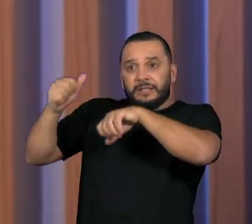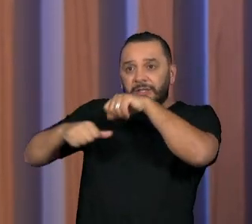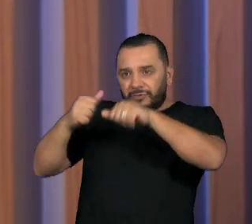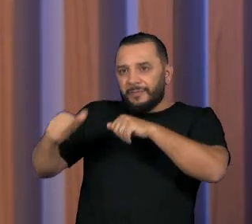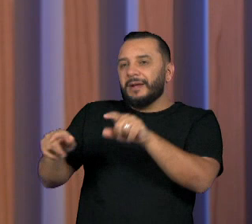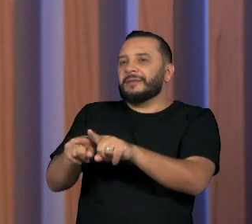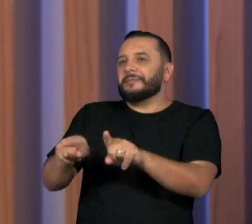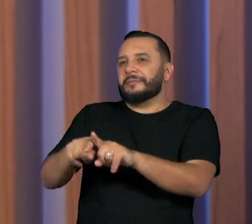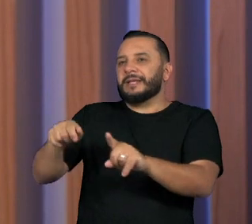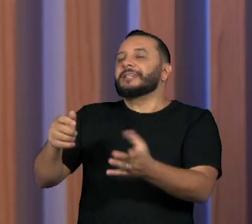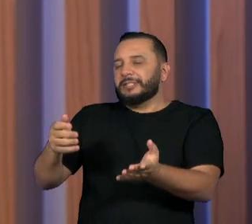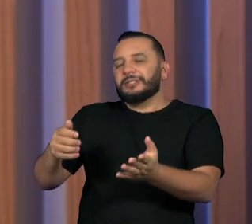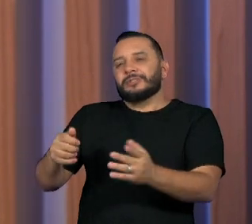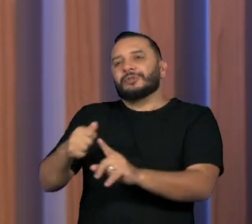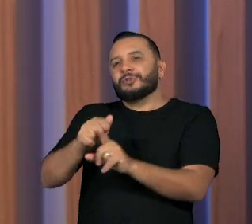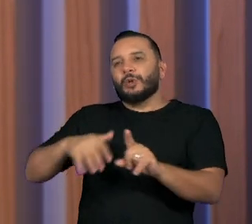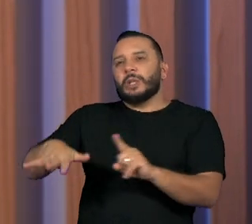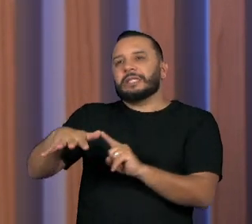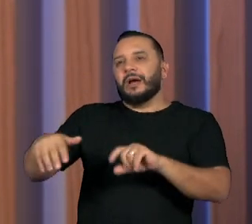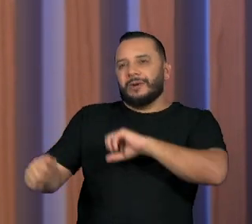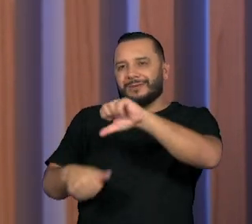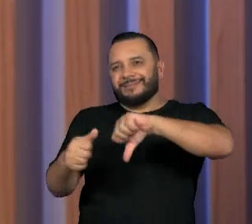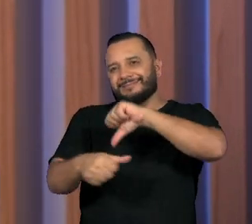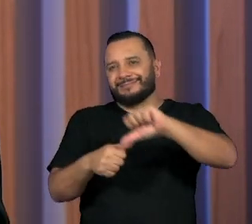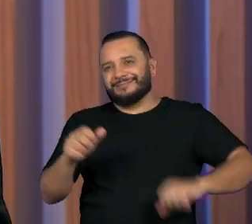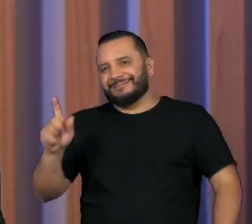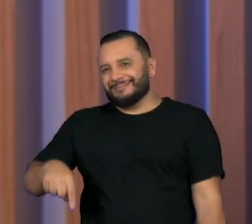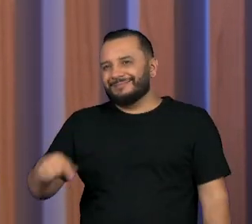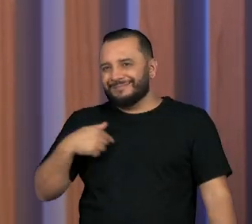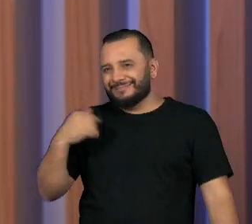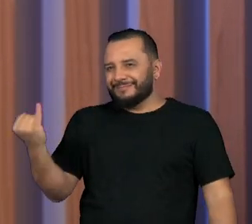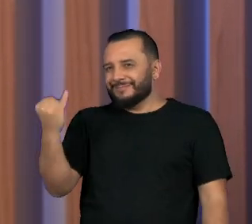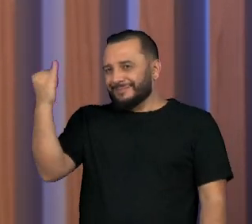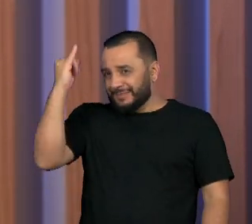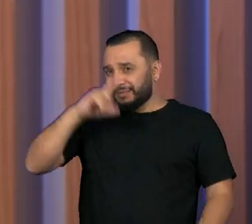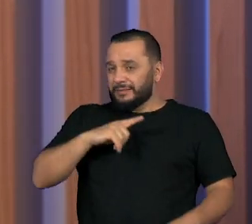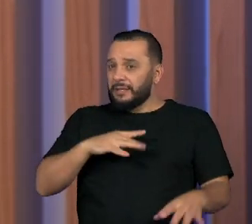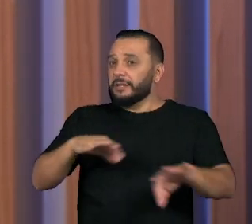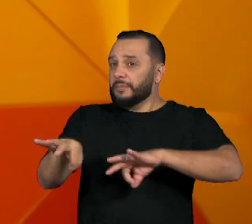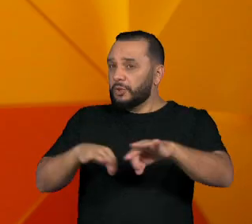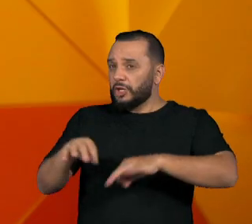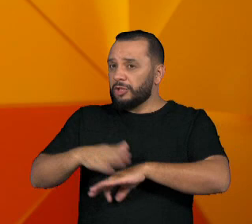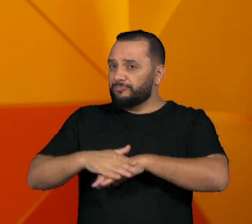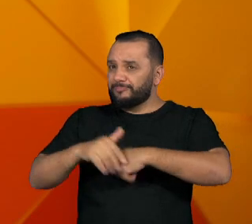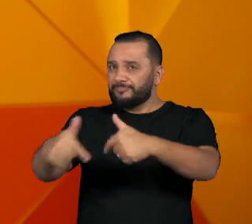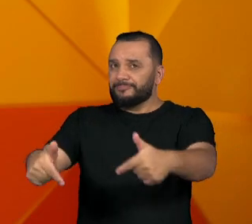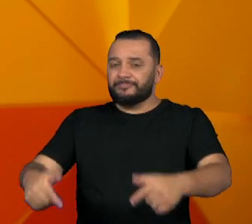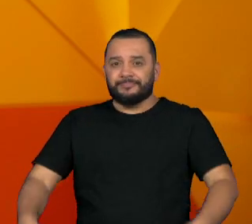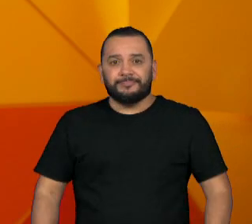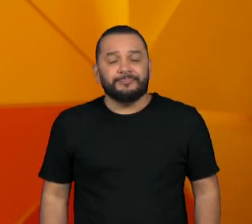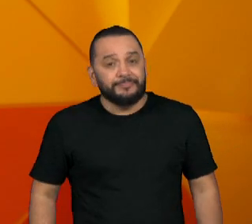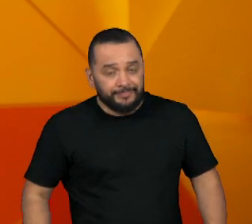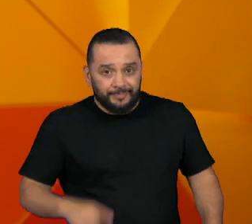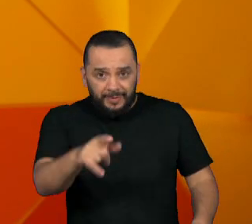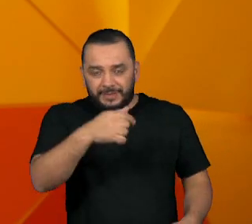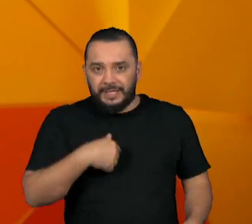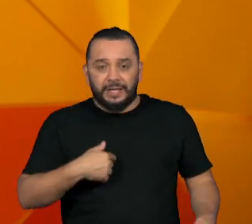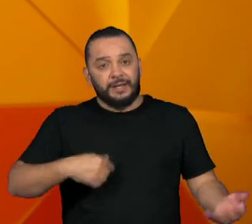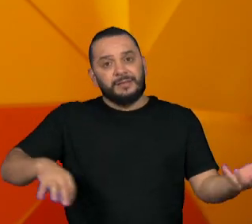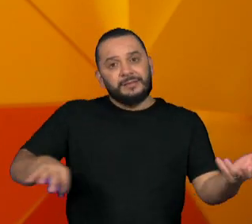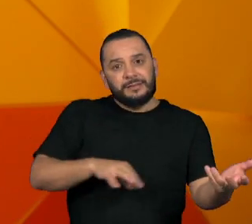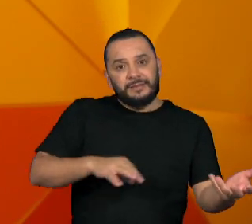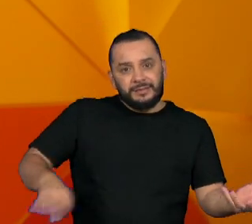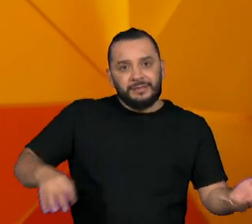os seres ali, né? Então é muito importante ter esses projetos em funcionamento, né? E para tocar tem que ter instrumento. E